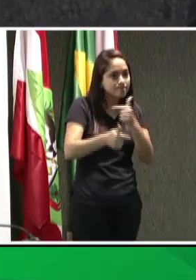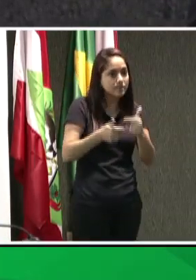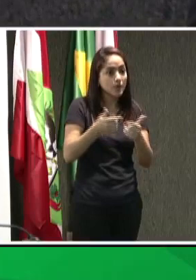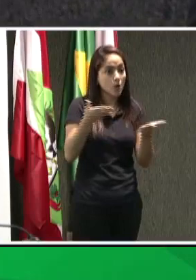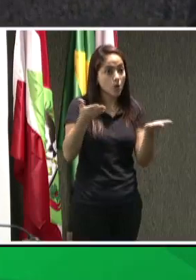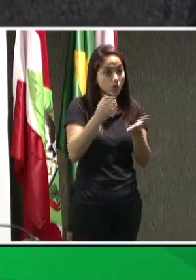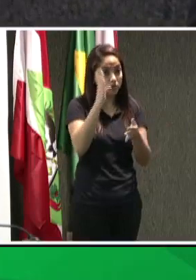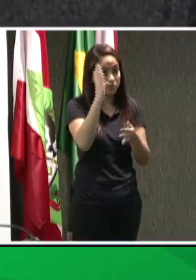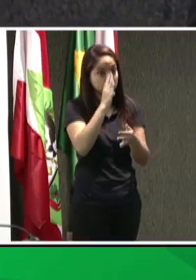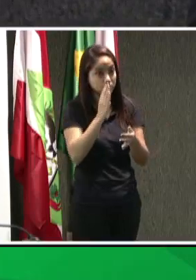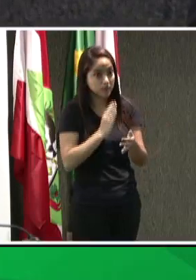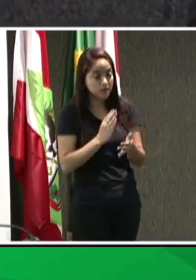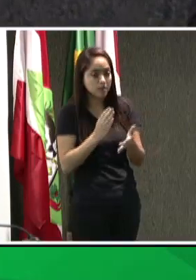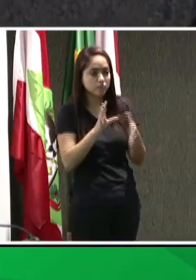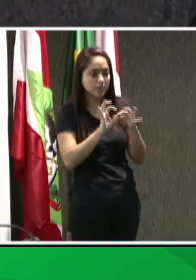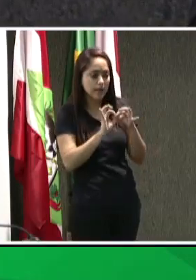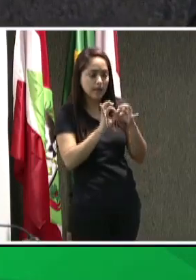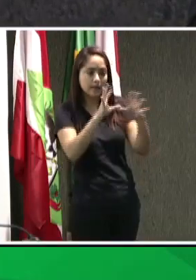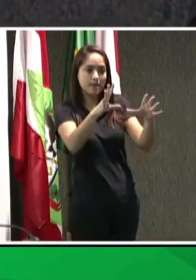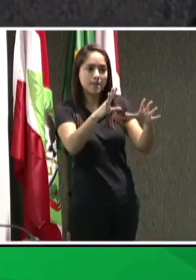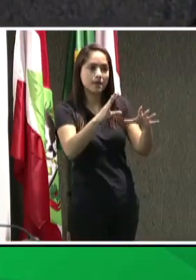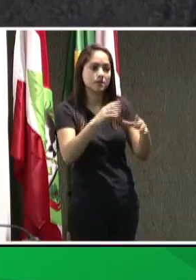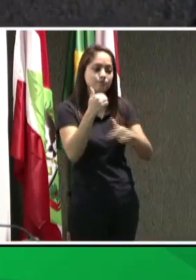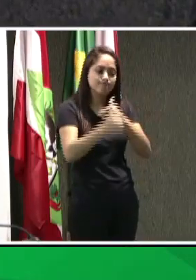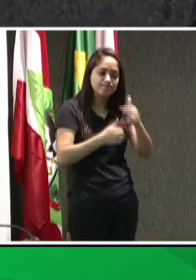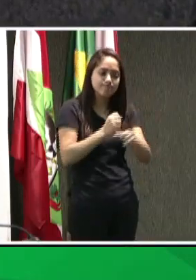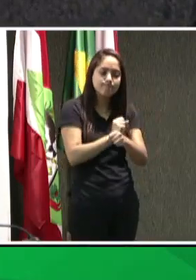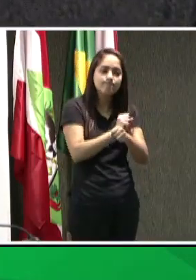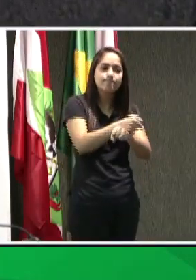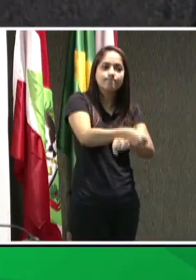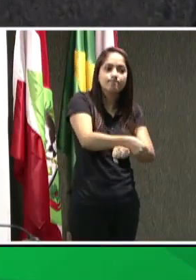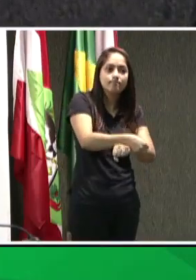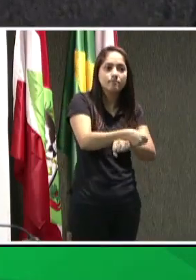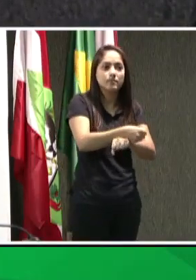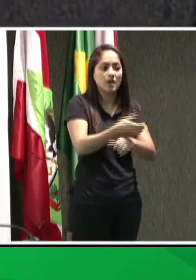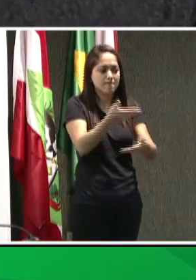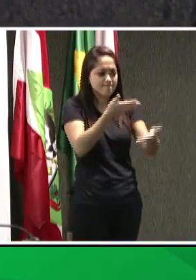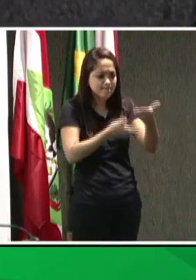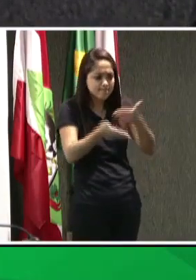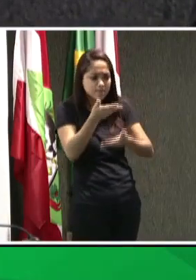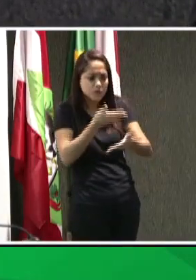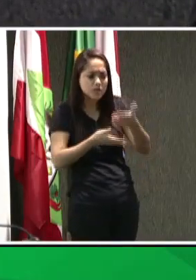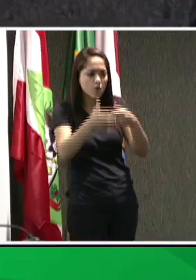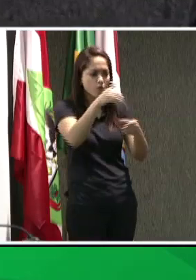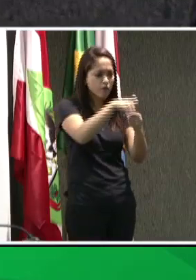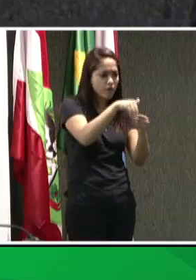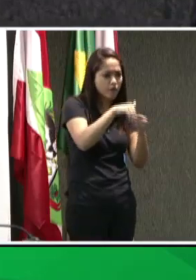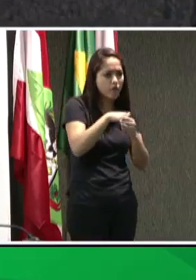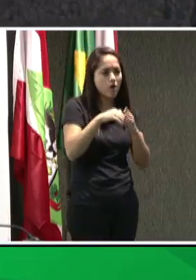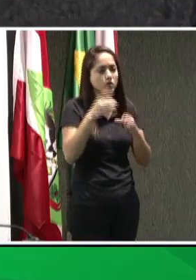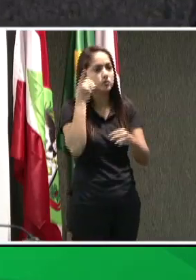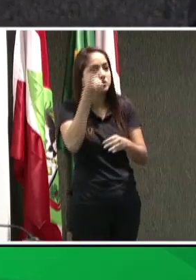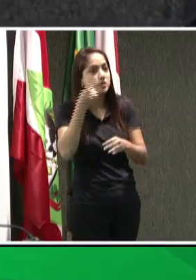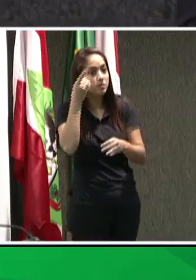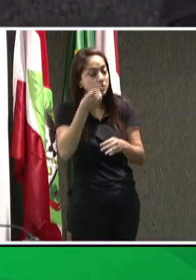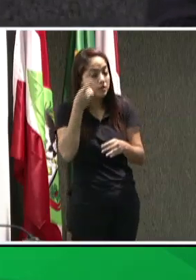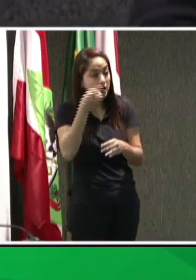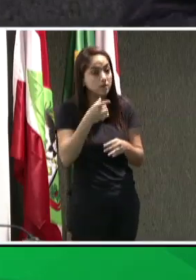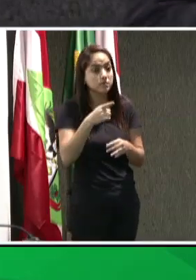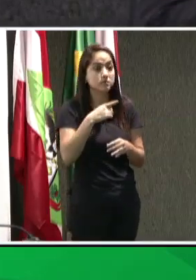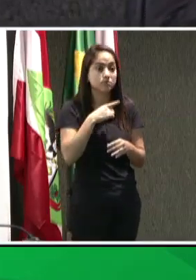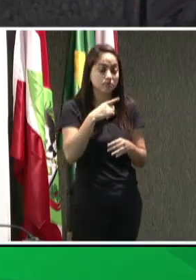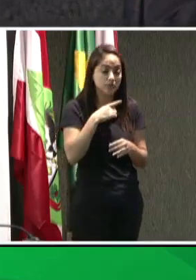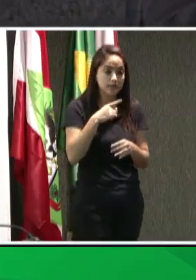Brasil praticamente a liberação do trabalho escravo, negociado votos de deputados. Nós